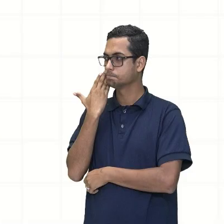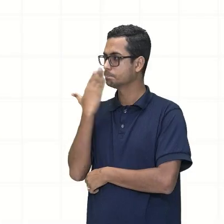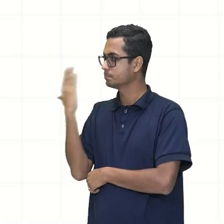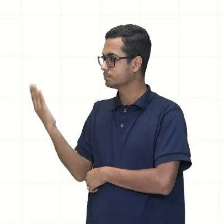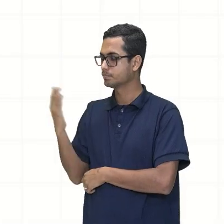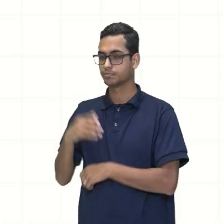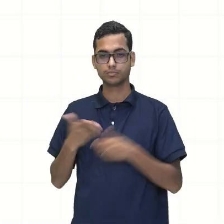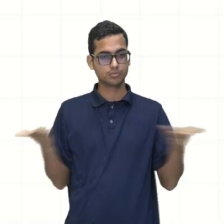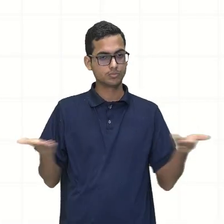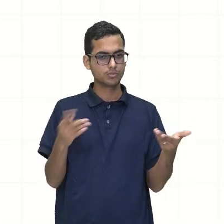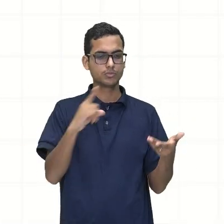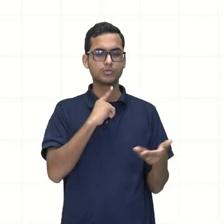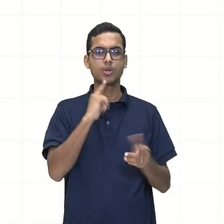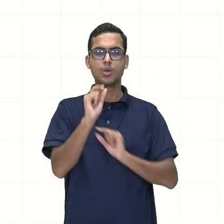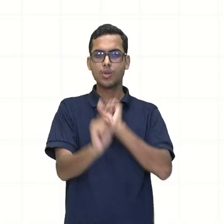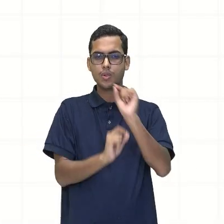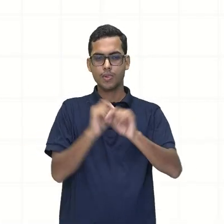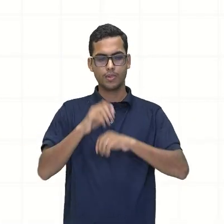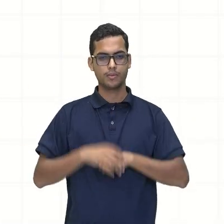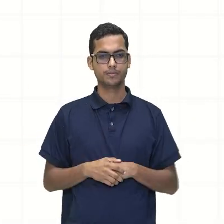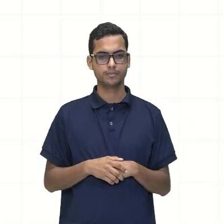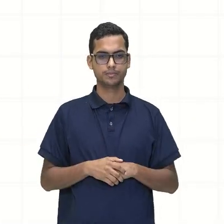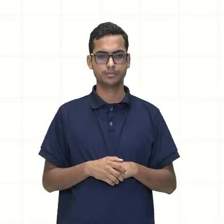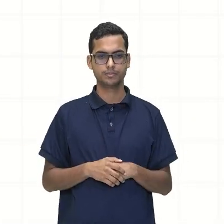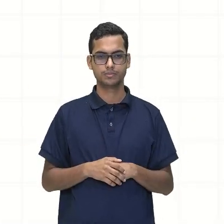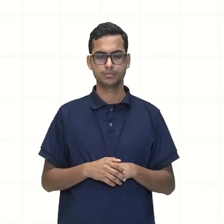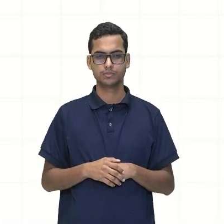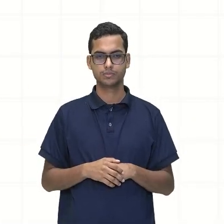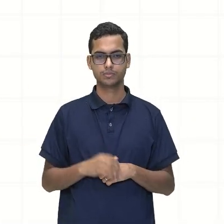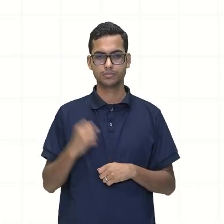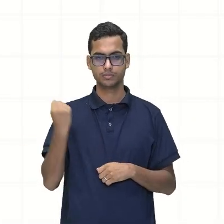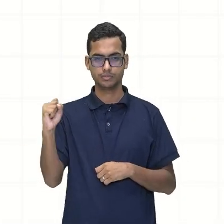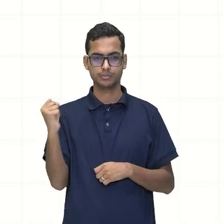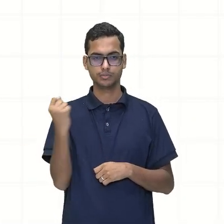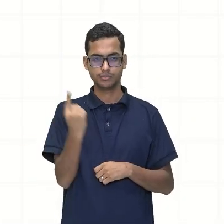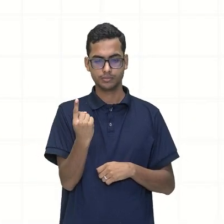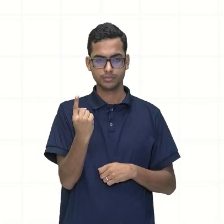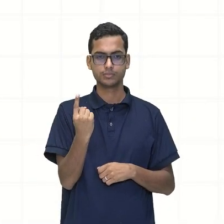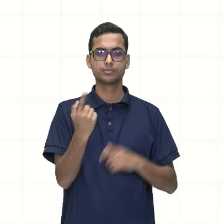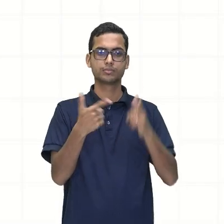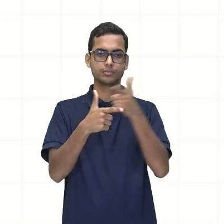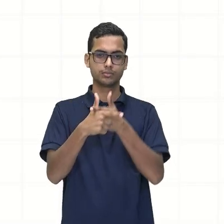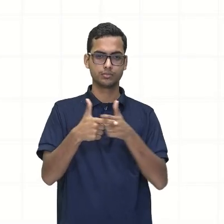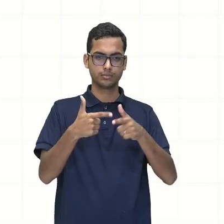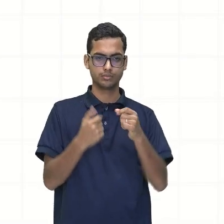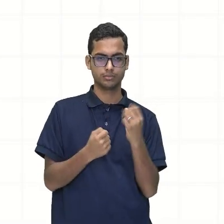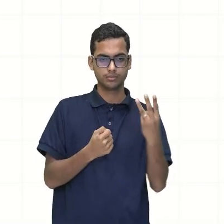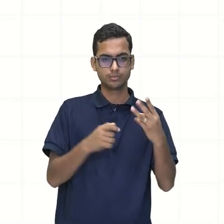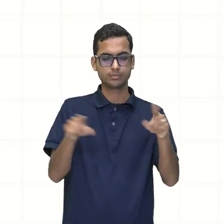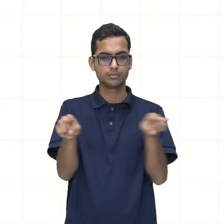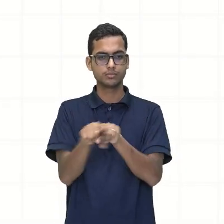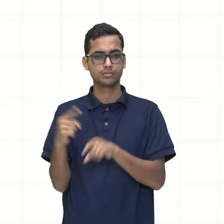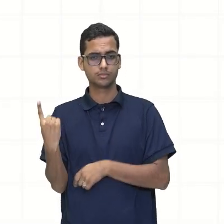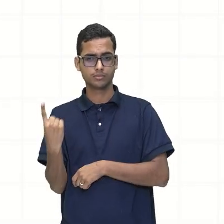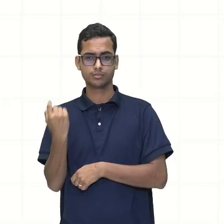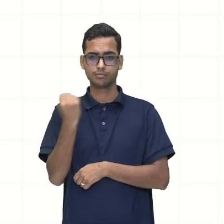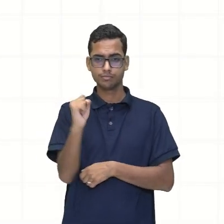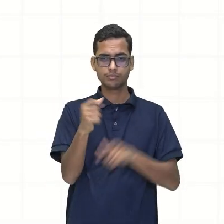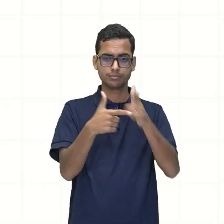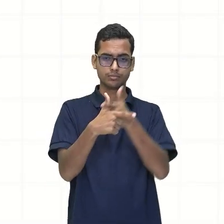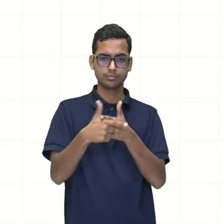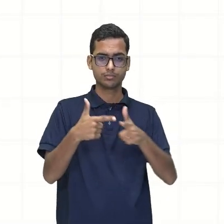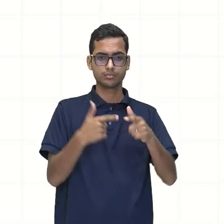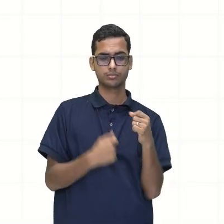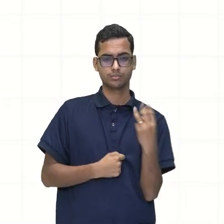a gente tem que 18 dividido por 3, vou logo começar aqui por baixo, vai dar 6. E 81 dividido